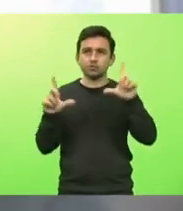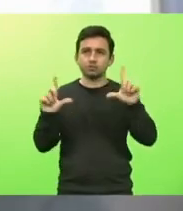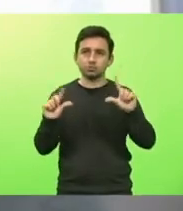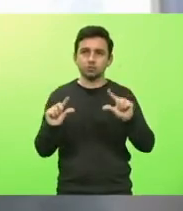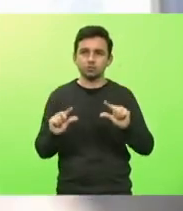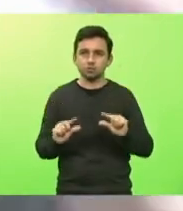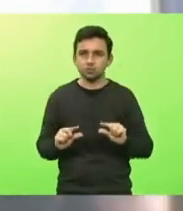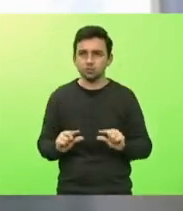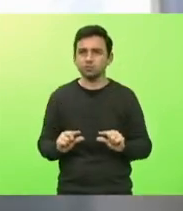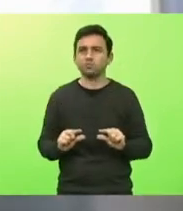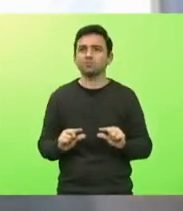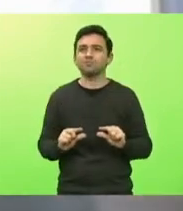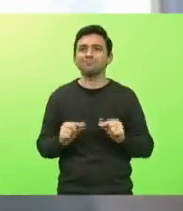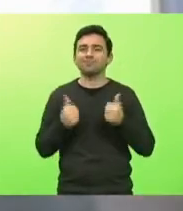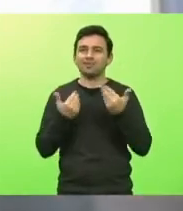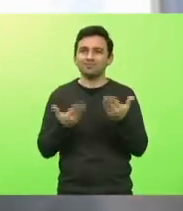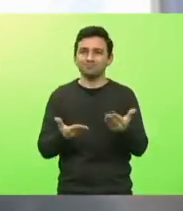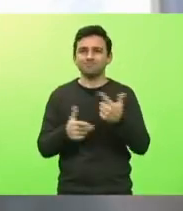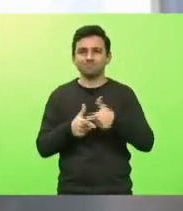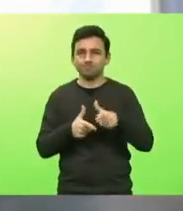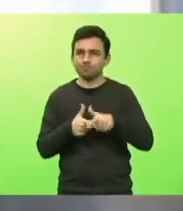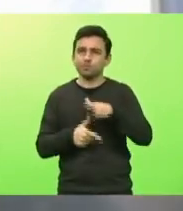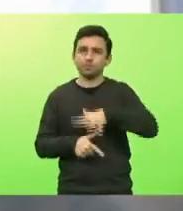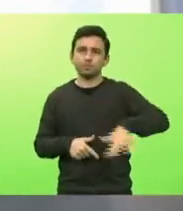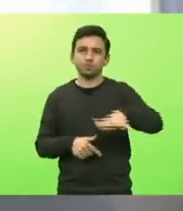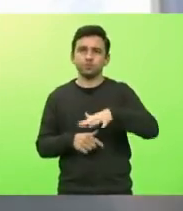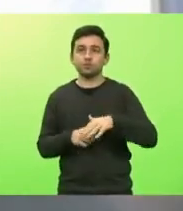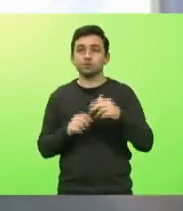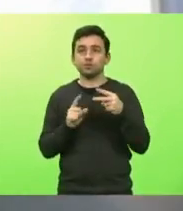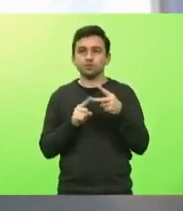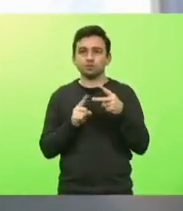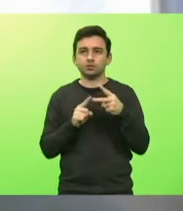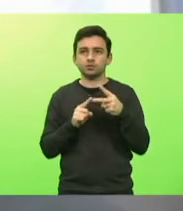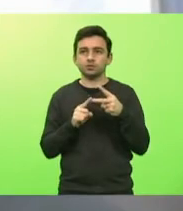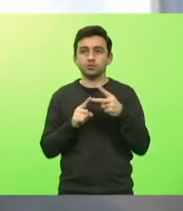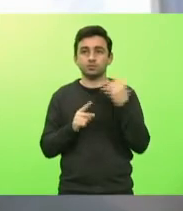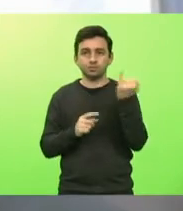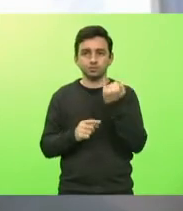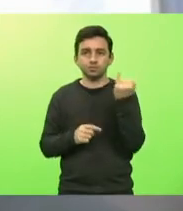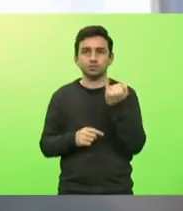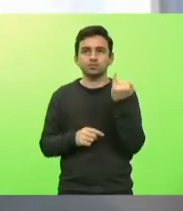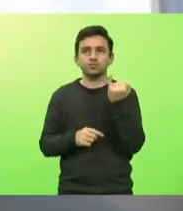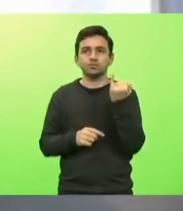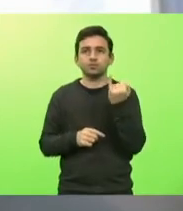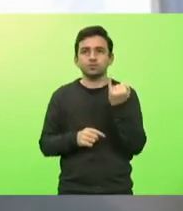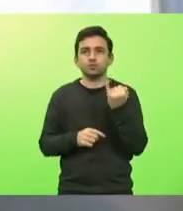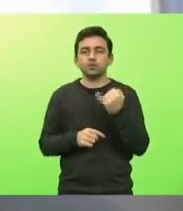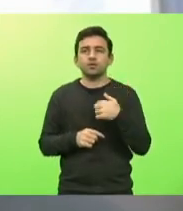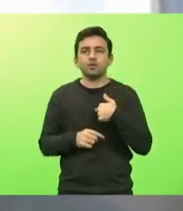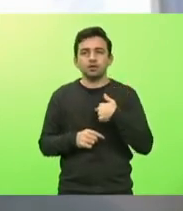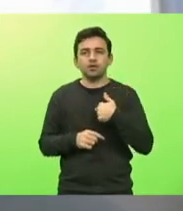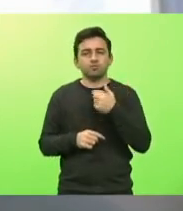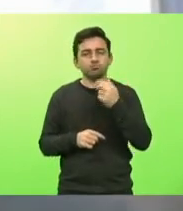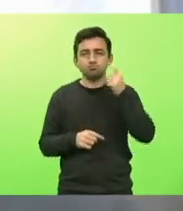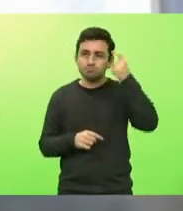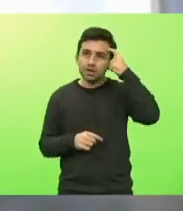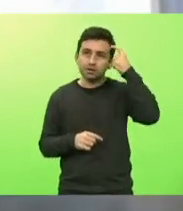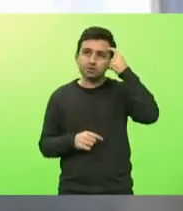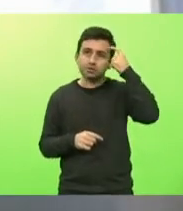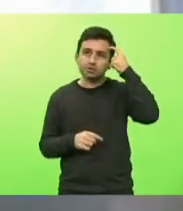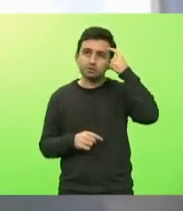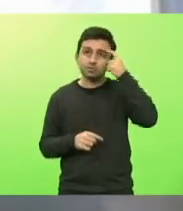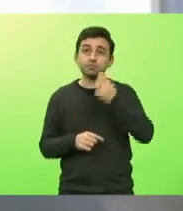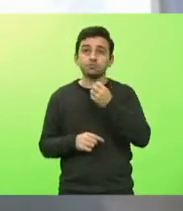minimizar essa situação toda. Um segundo ponto importante que julgo